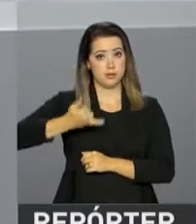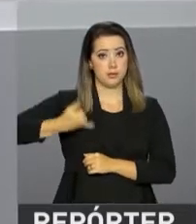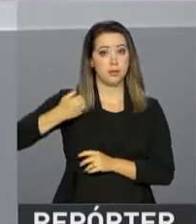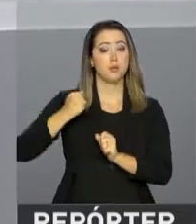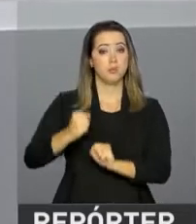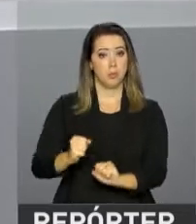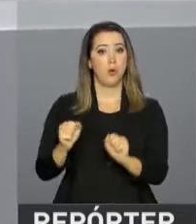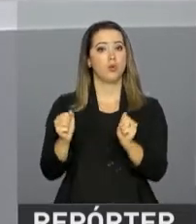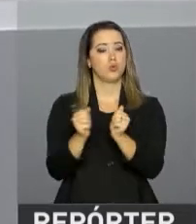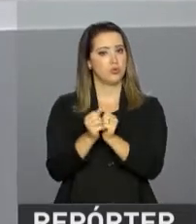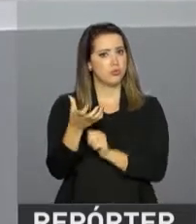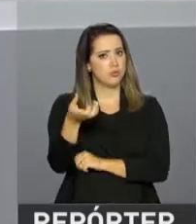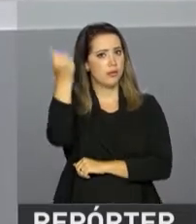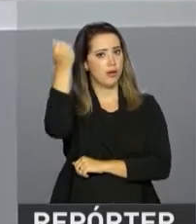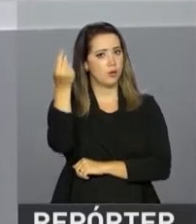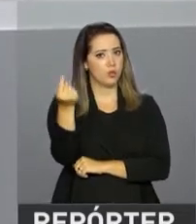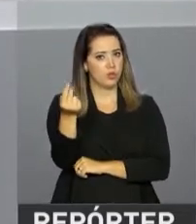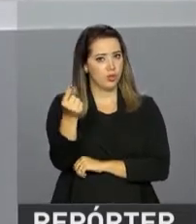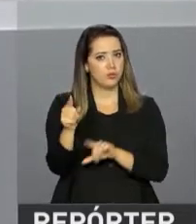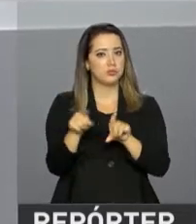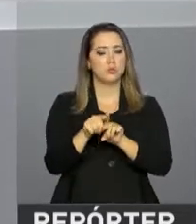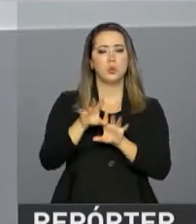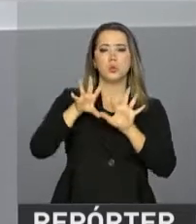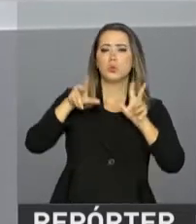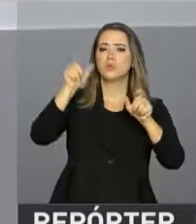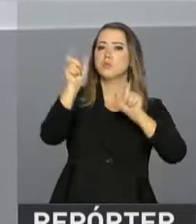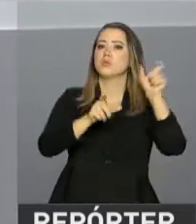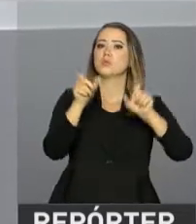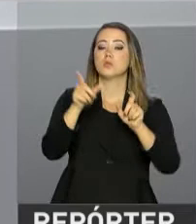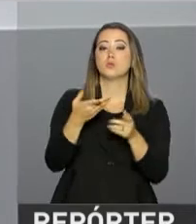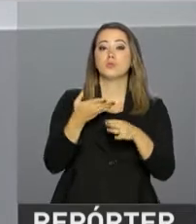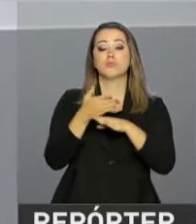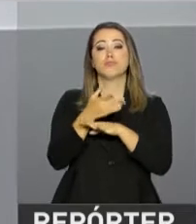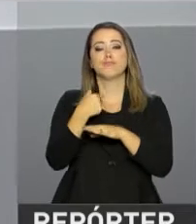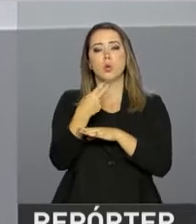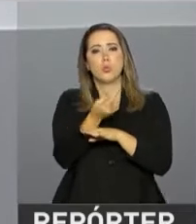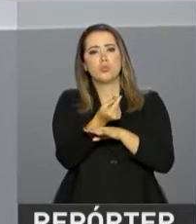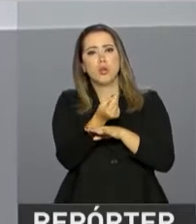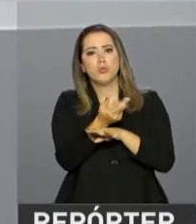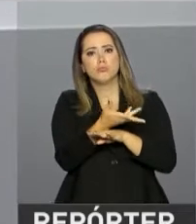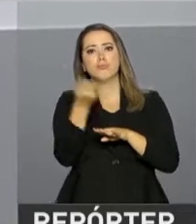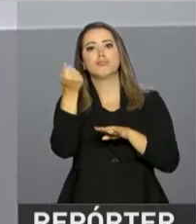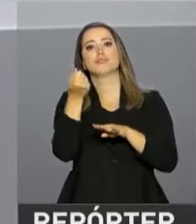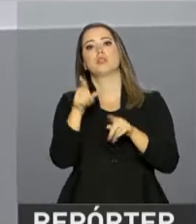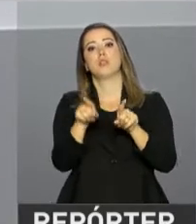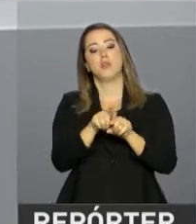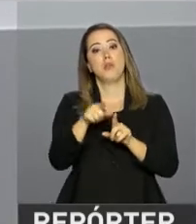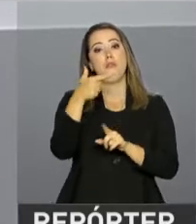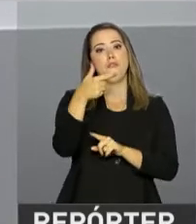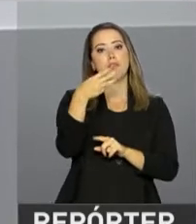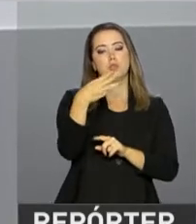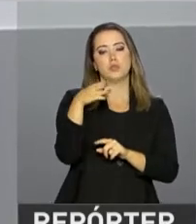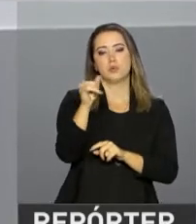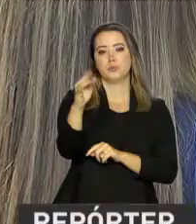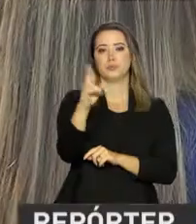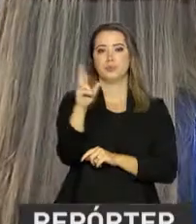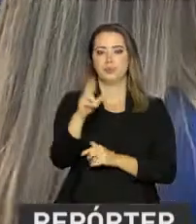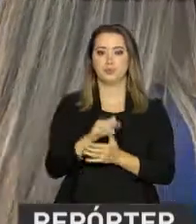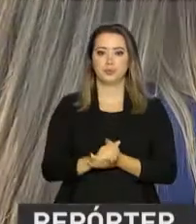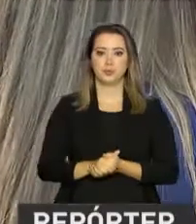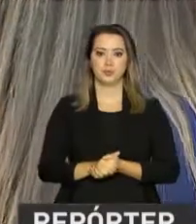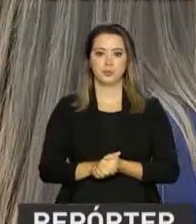para que todos tenham acesso ao dinheiro o governo disponibilizou mais de 23 bilhões de reais